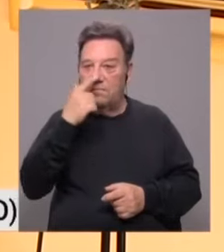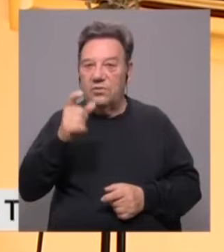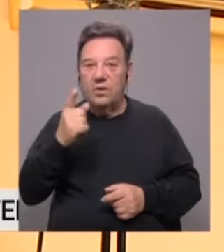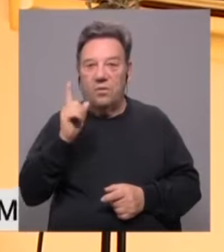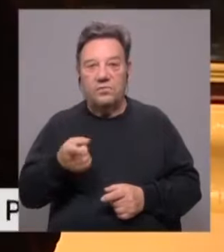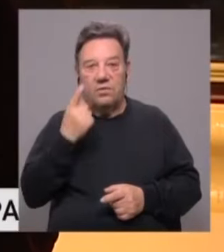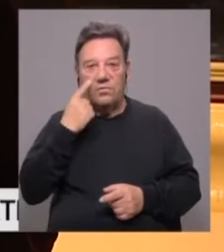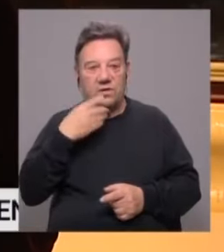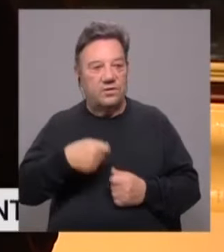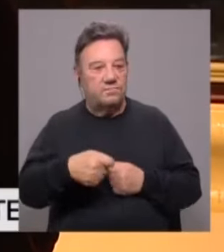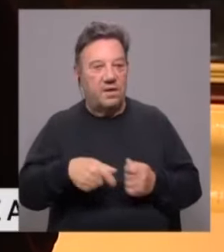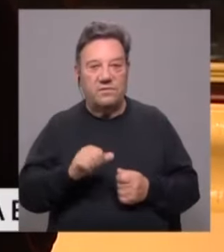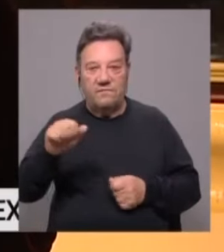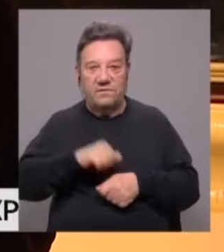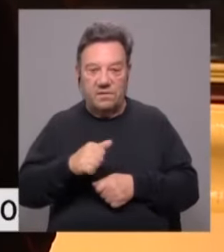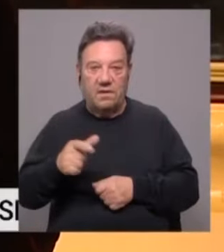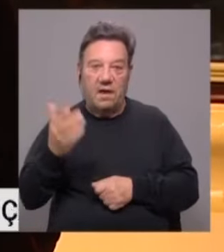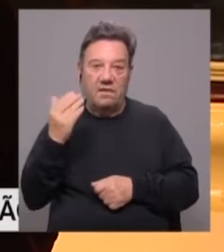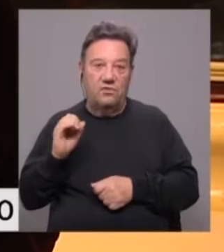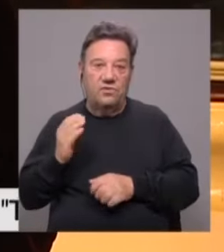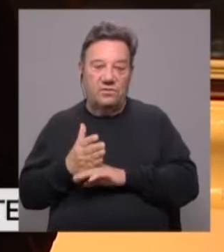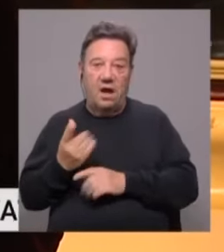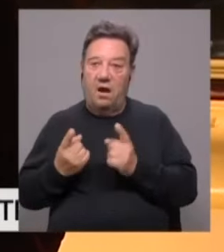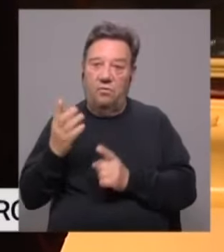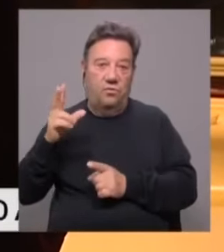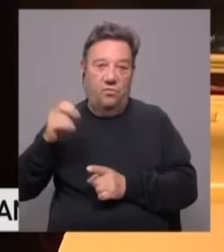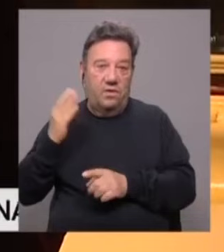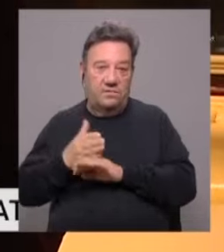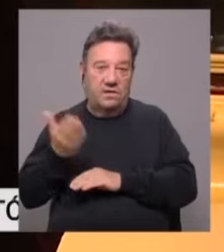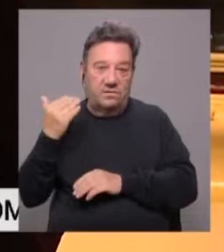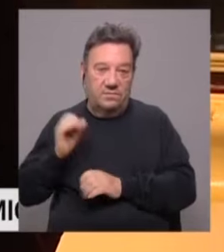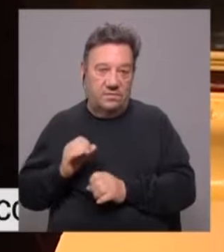cidade, que deixaram de ter acesso. Alguns nunca tiveram este acesso sequer.